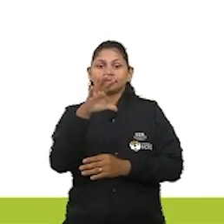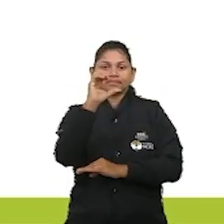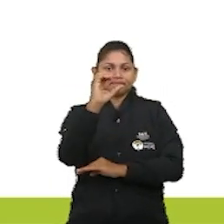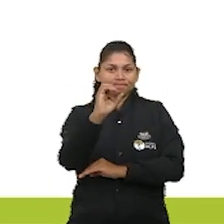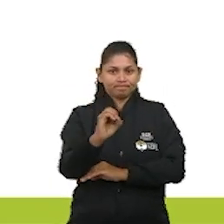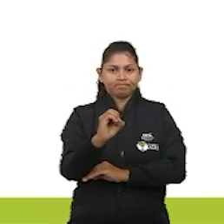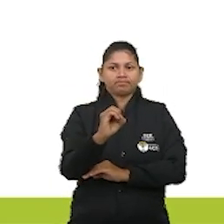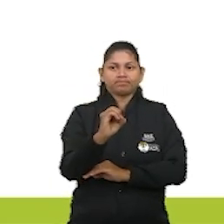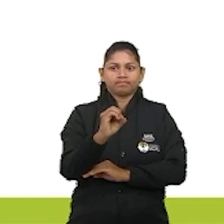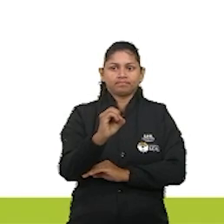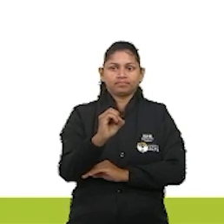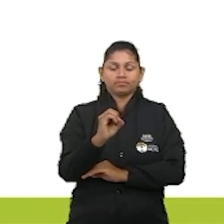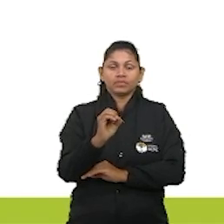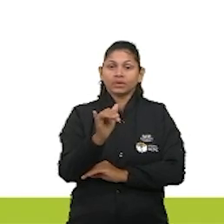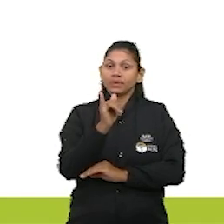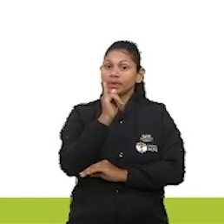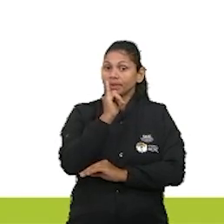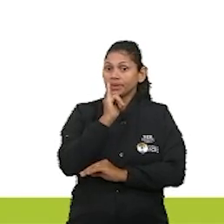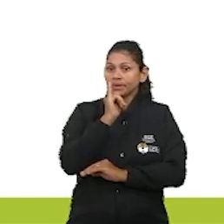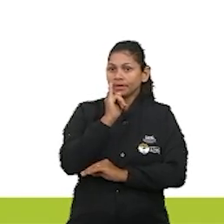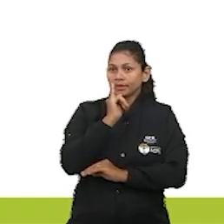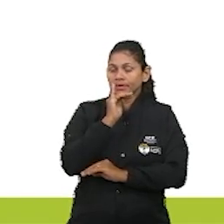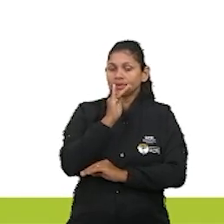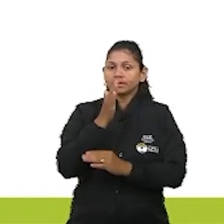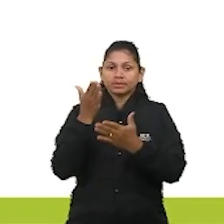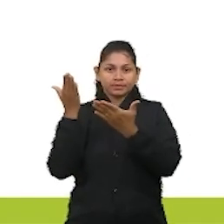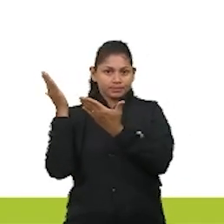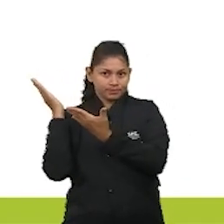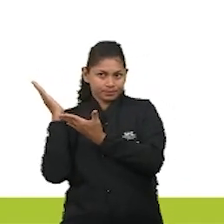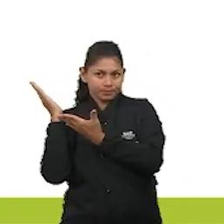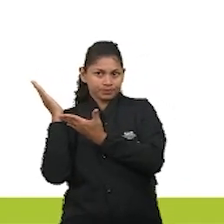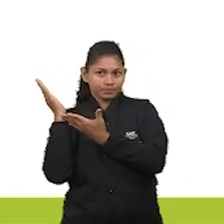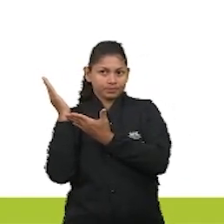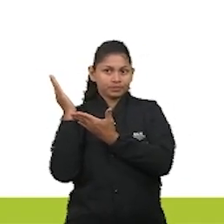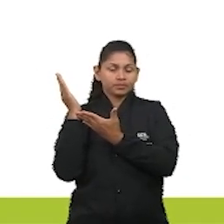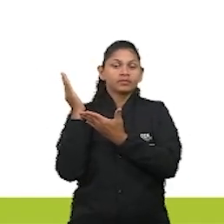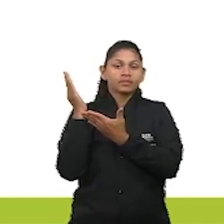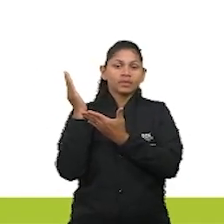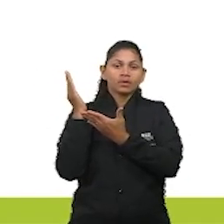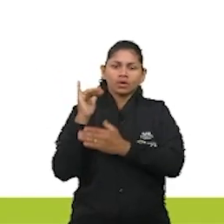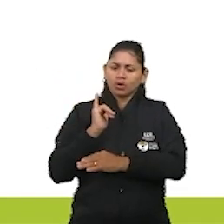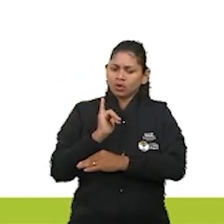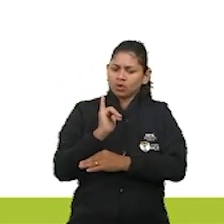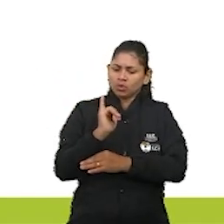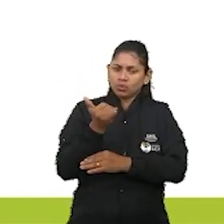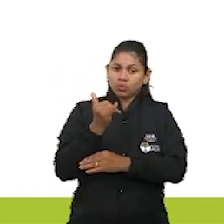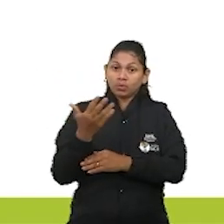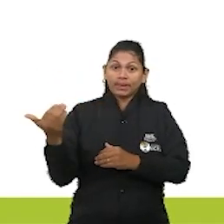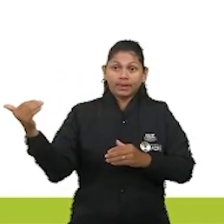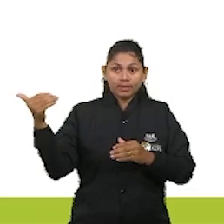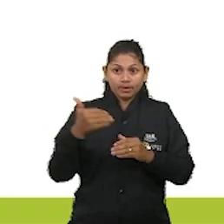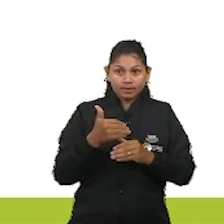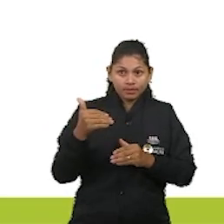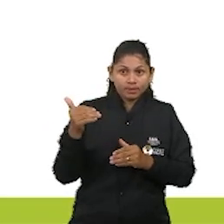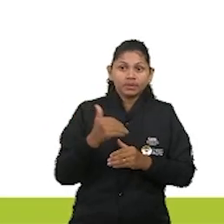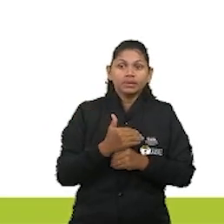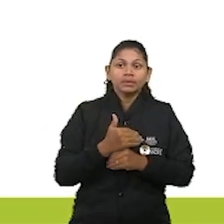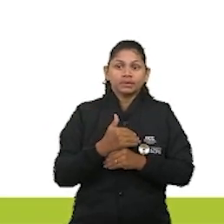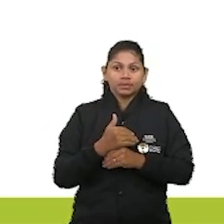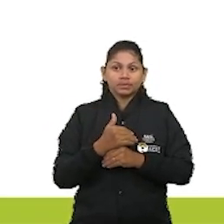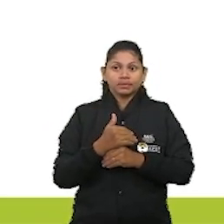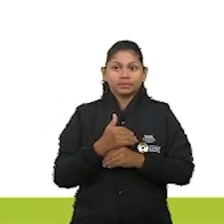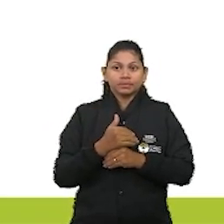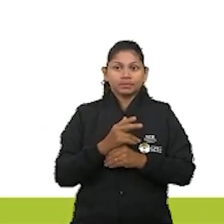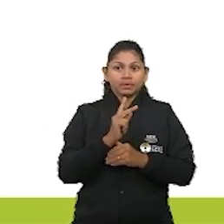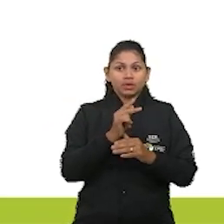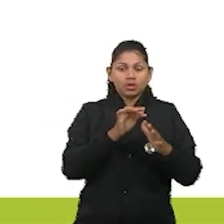para vocês, tá? Uma corrente entrando, né, no fio condutor aí, e aí ela chega